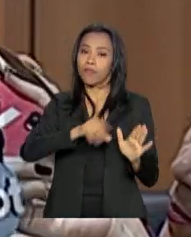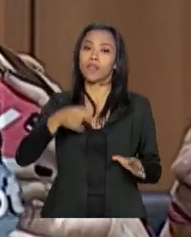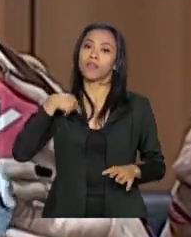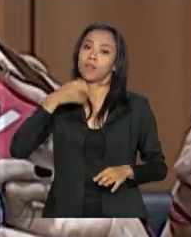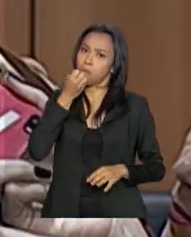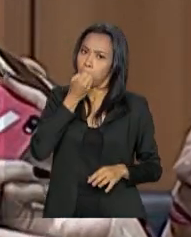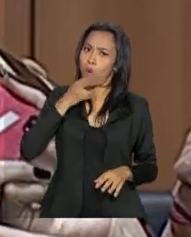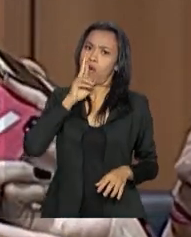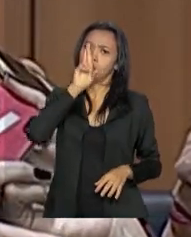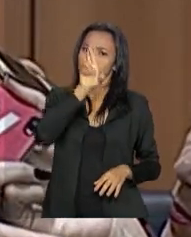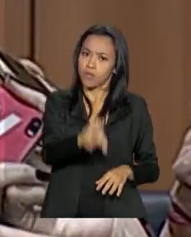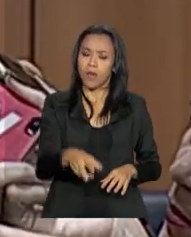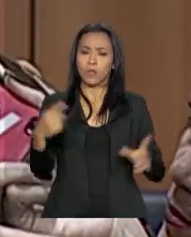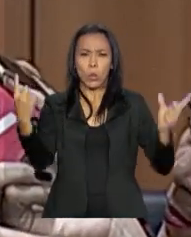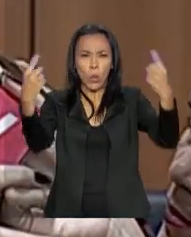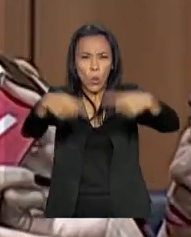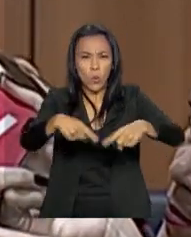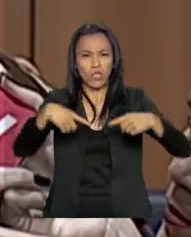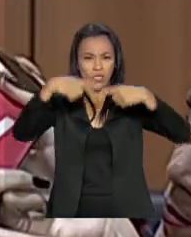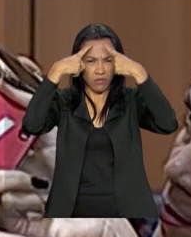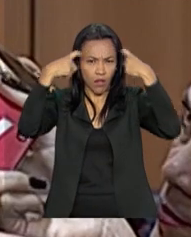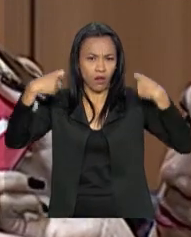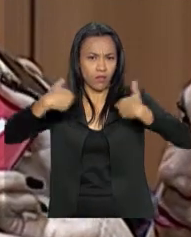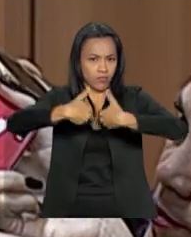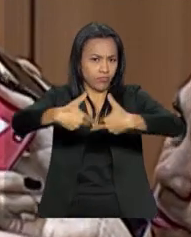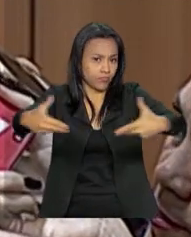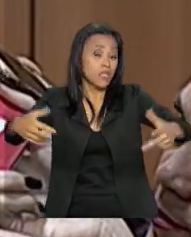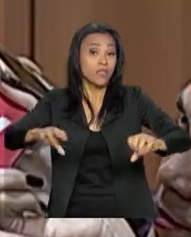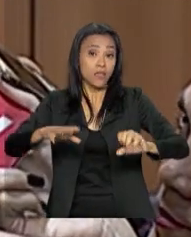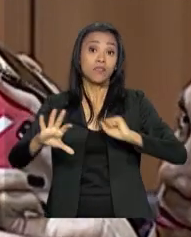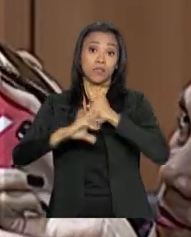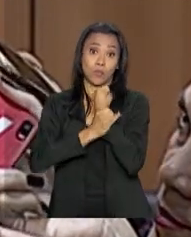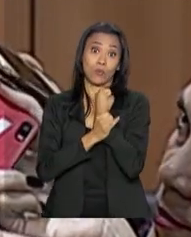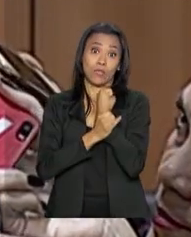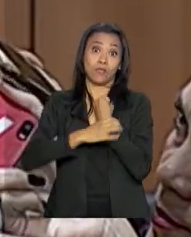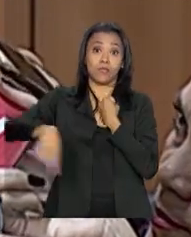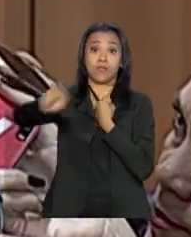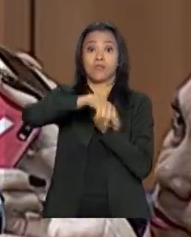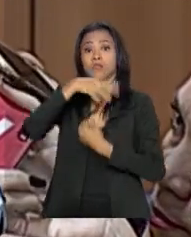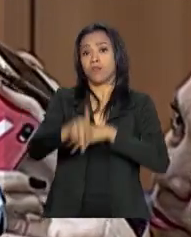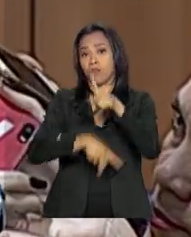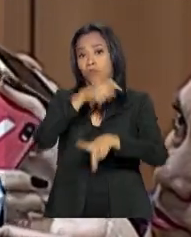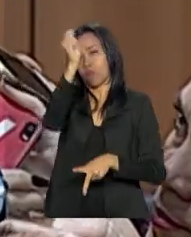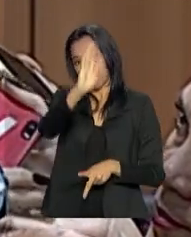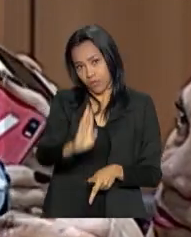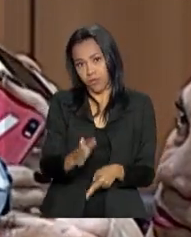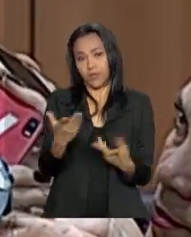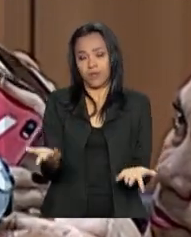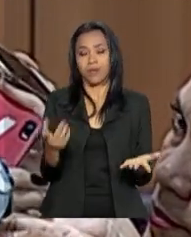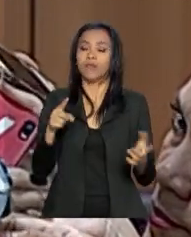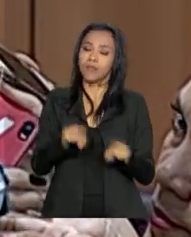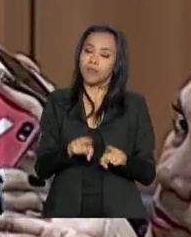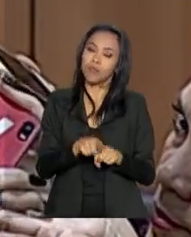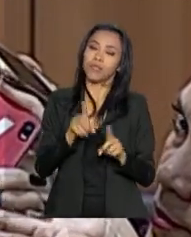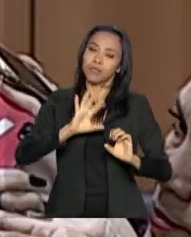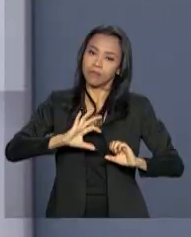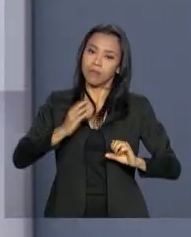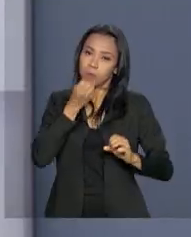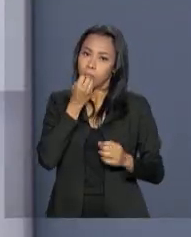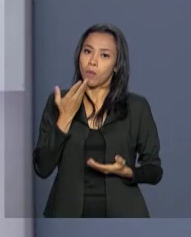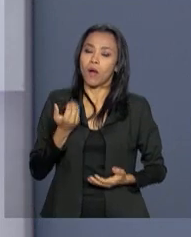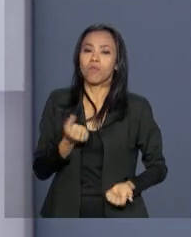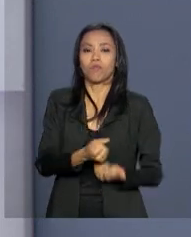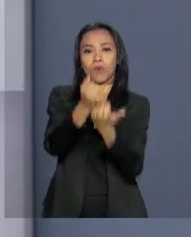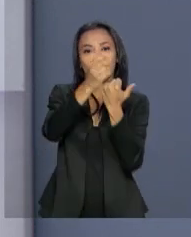na ampliação da segurança dos brasileiros e brasileiras também traz benefícios nas áreas econômica e social